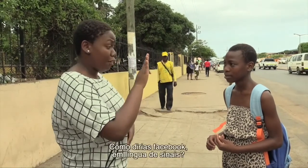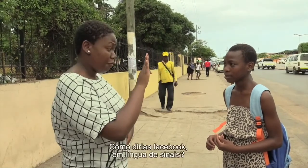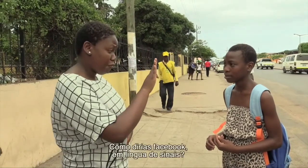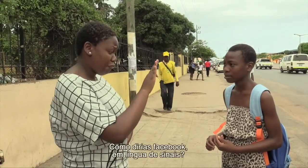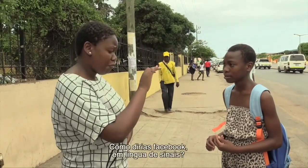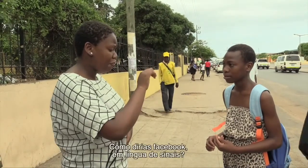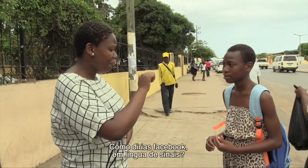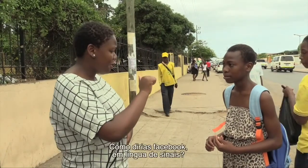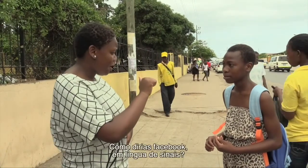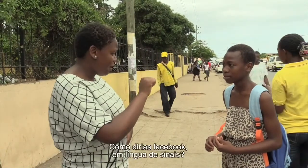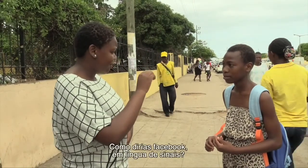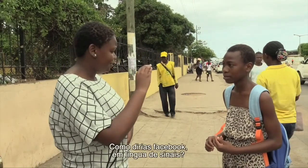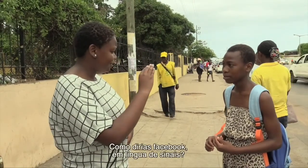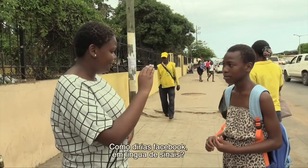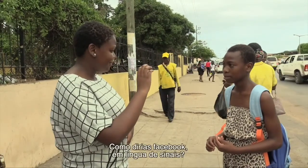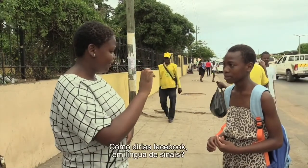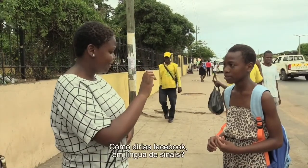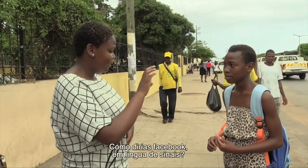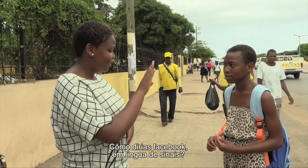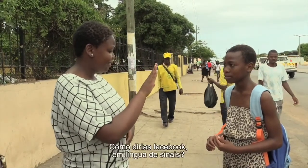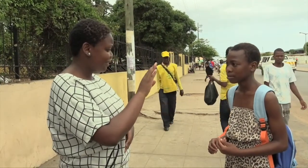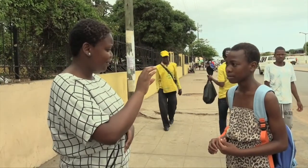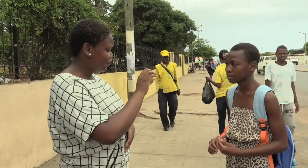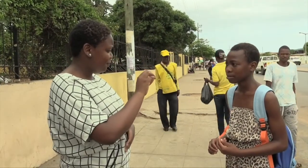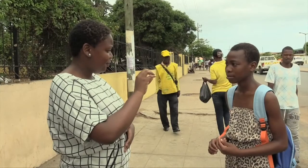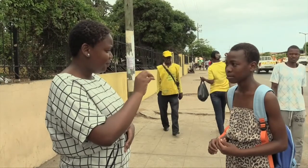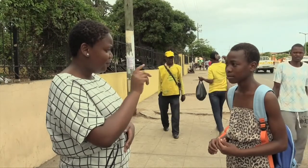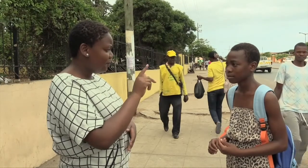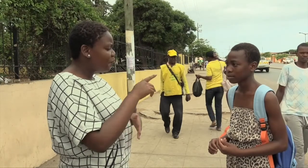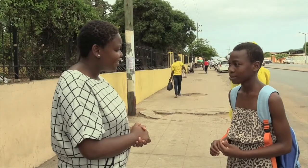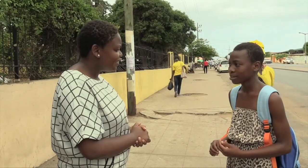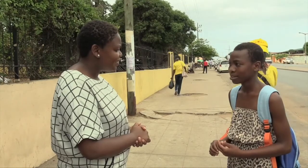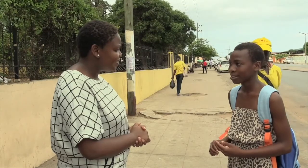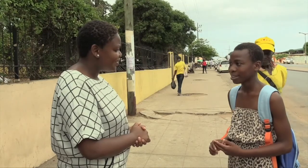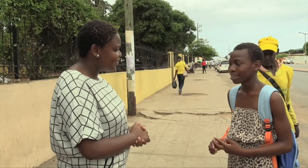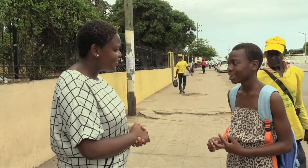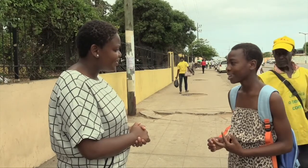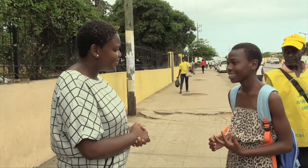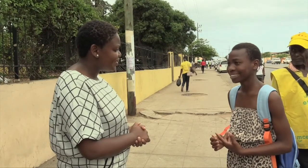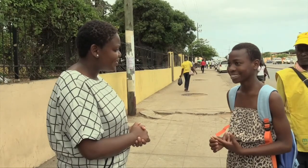Como dirias Facebook em língua de sinais?